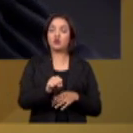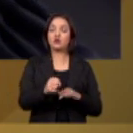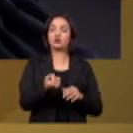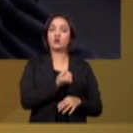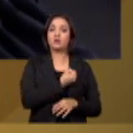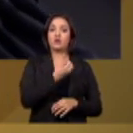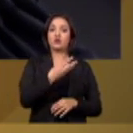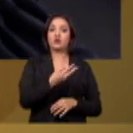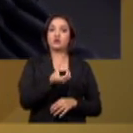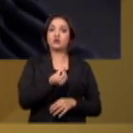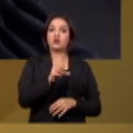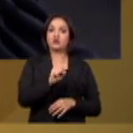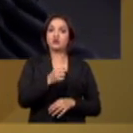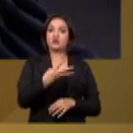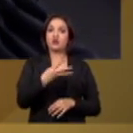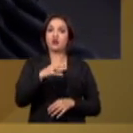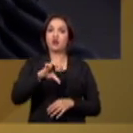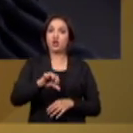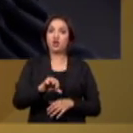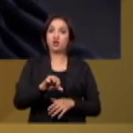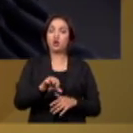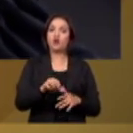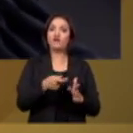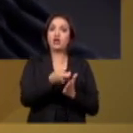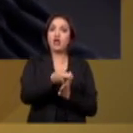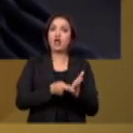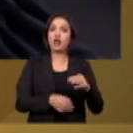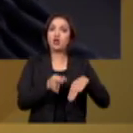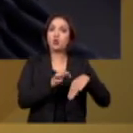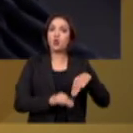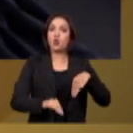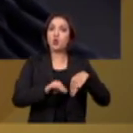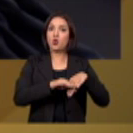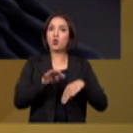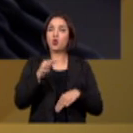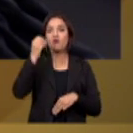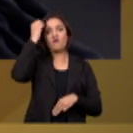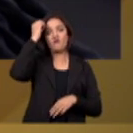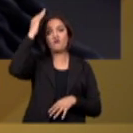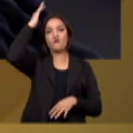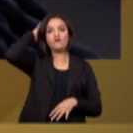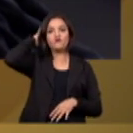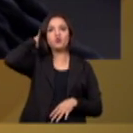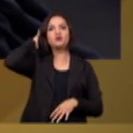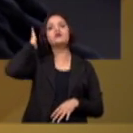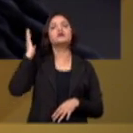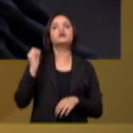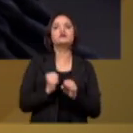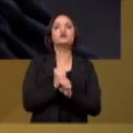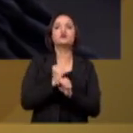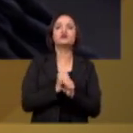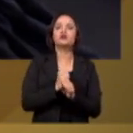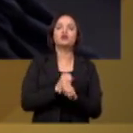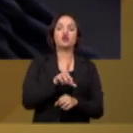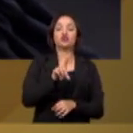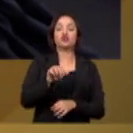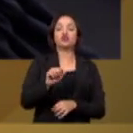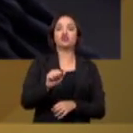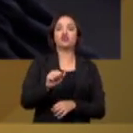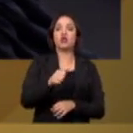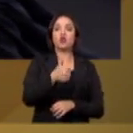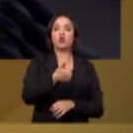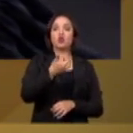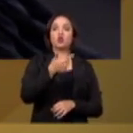36899 mas ela é muito folgada hein doze de maio de